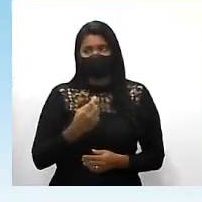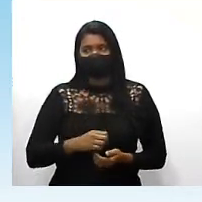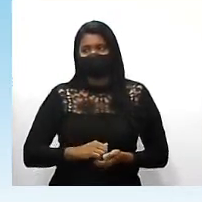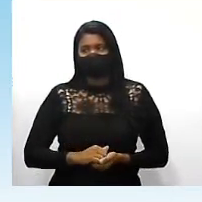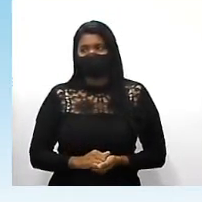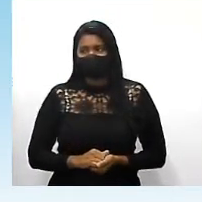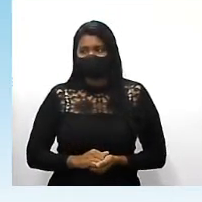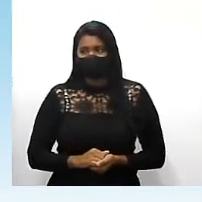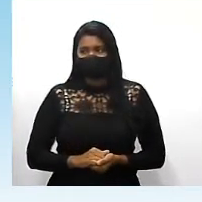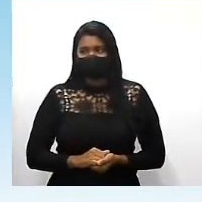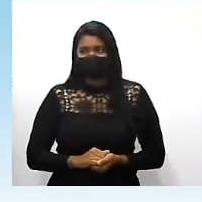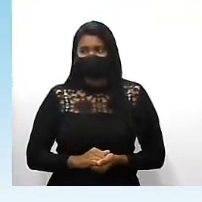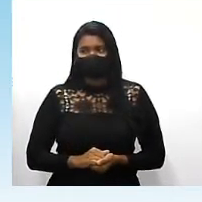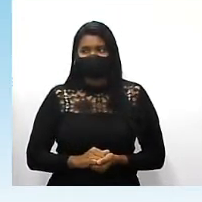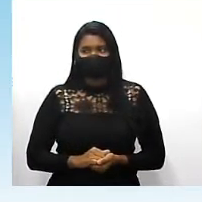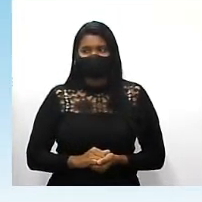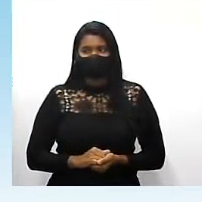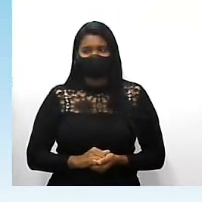única.